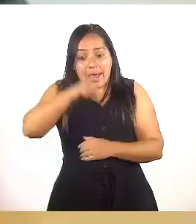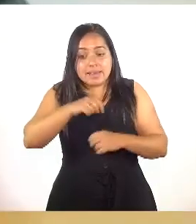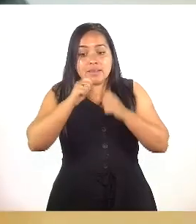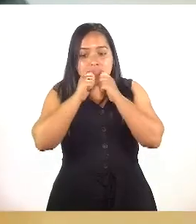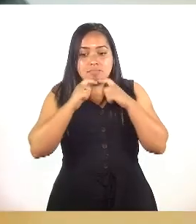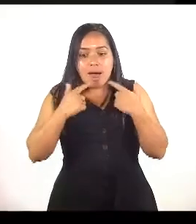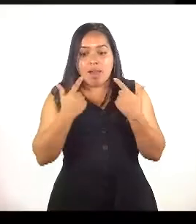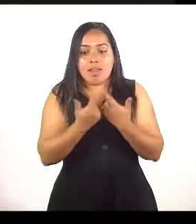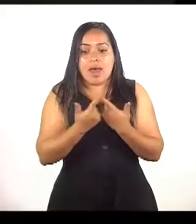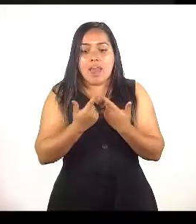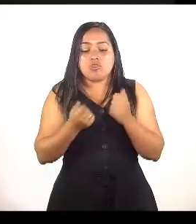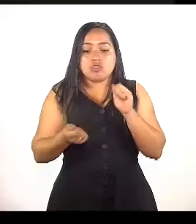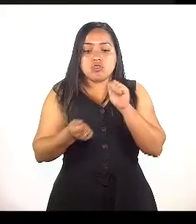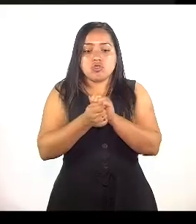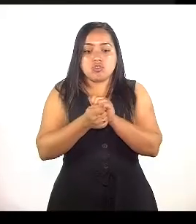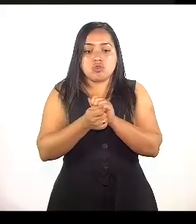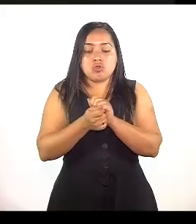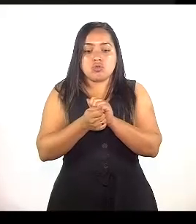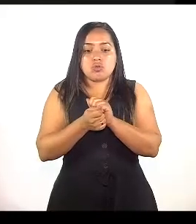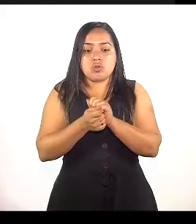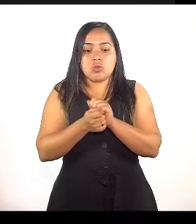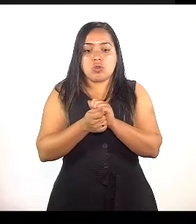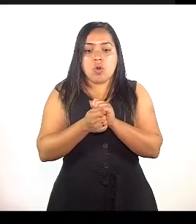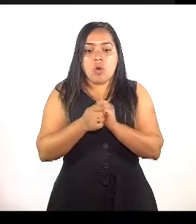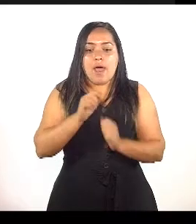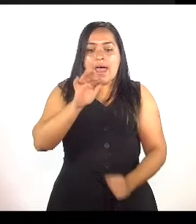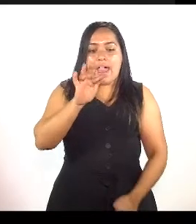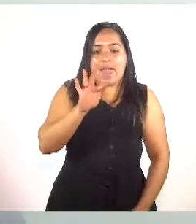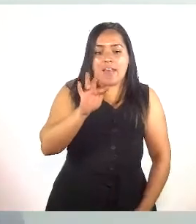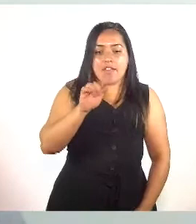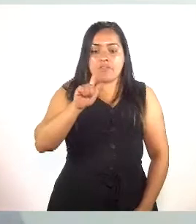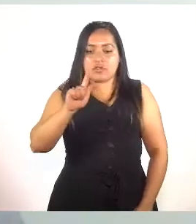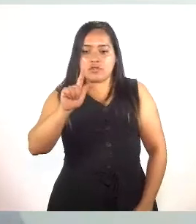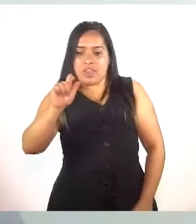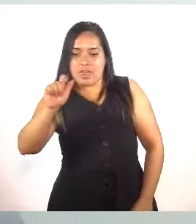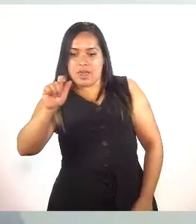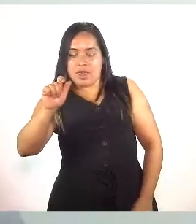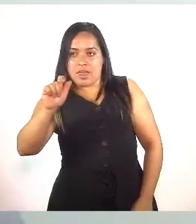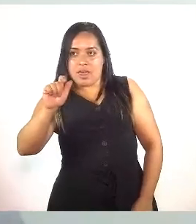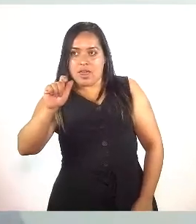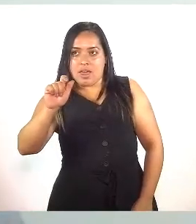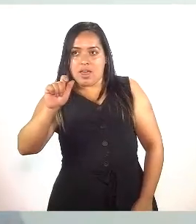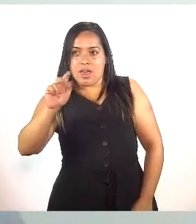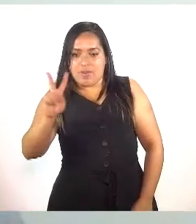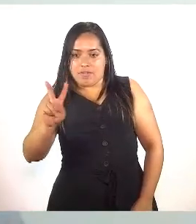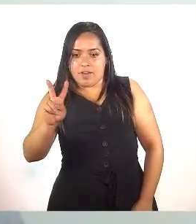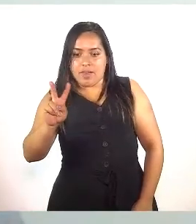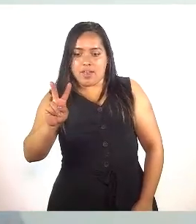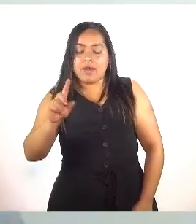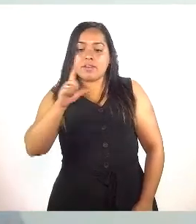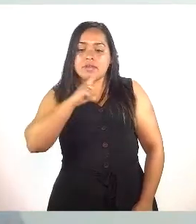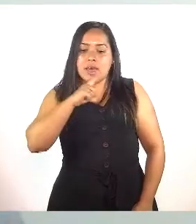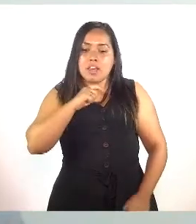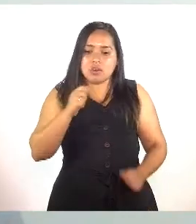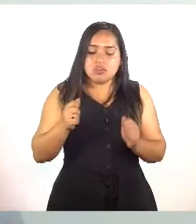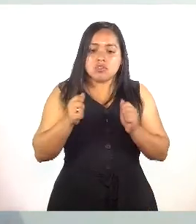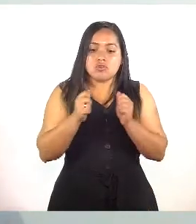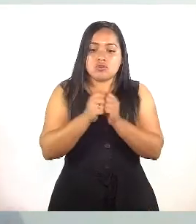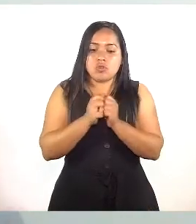a ajuda da Fundação Getúlio Vargas, até com a ajuda também de uma palestra do doutor Sérgio Guerra, da